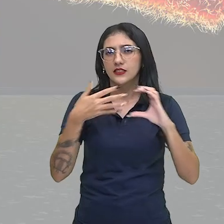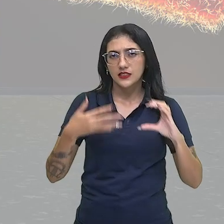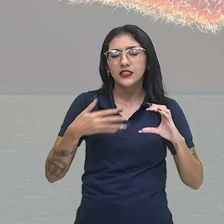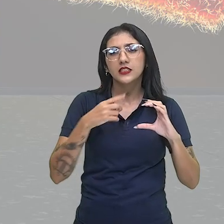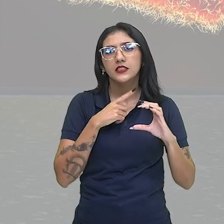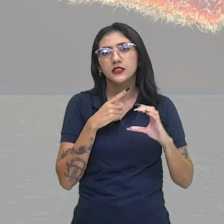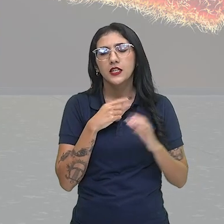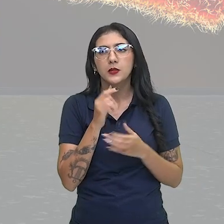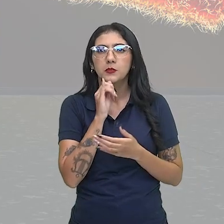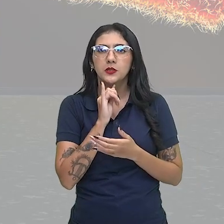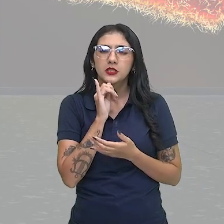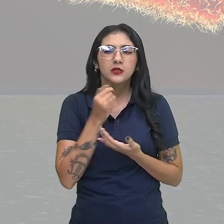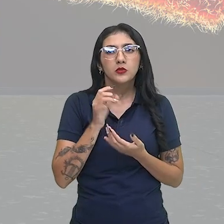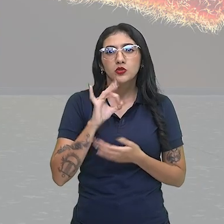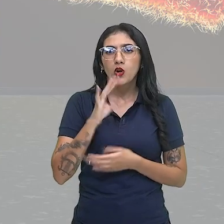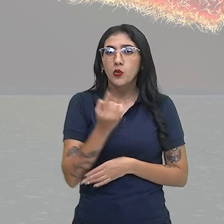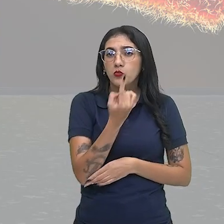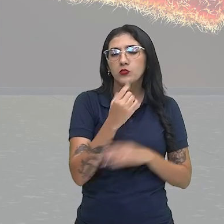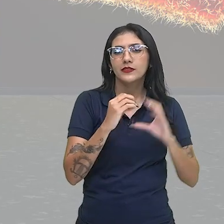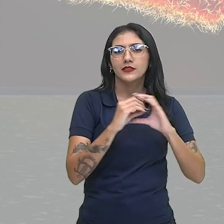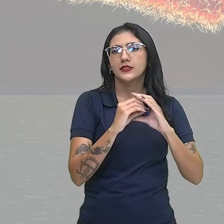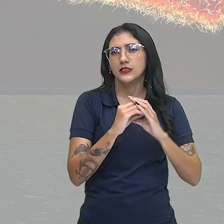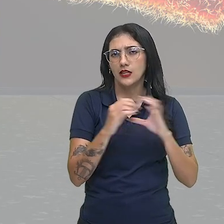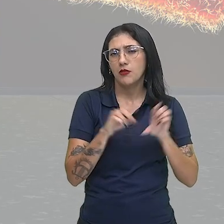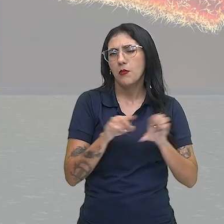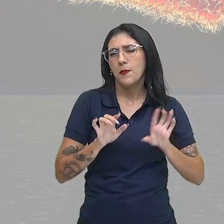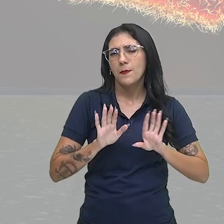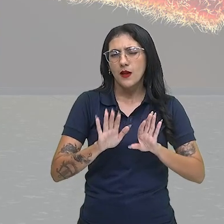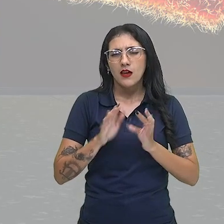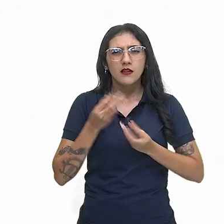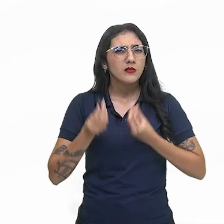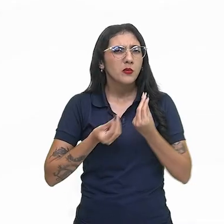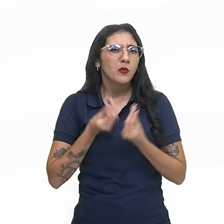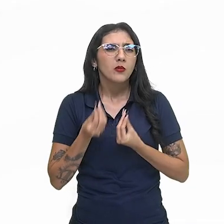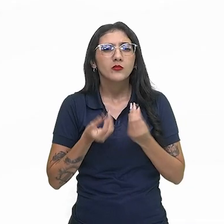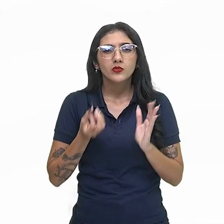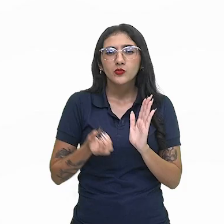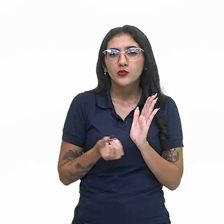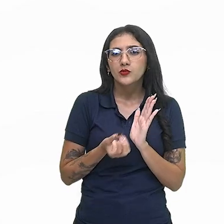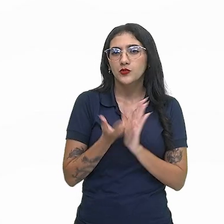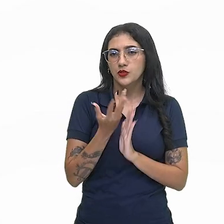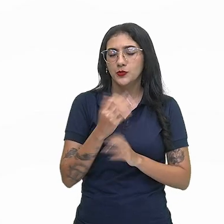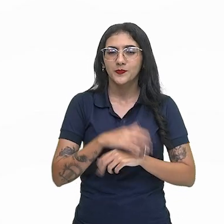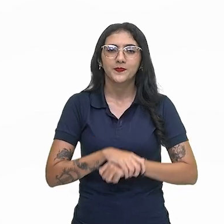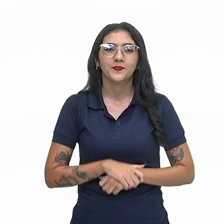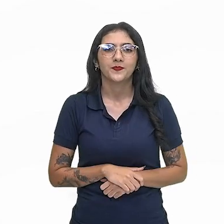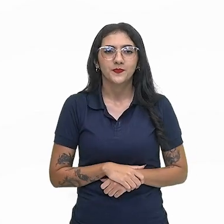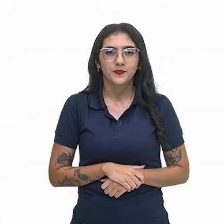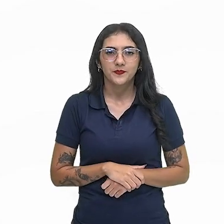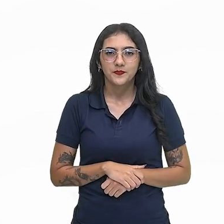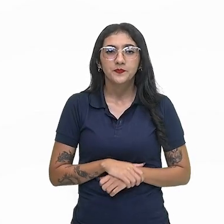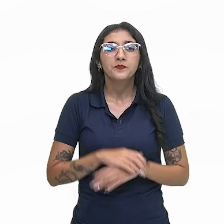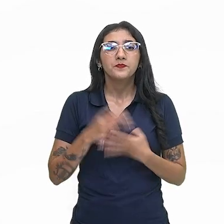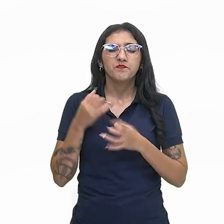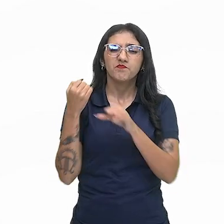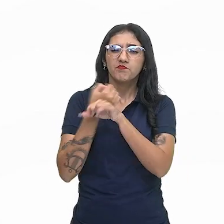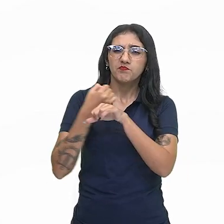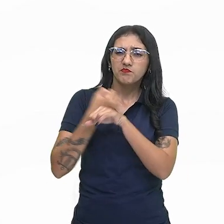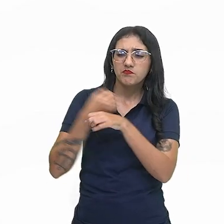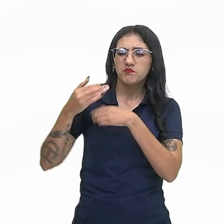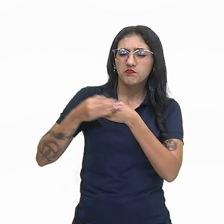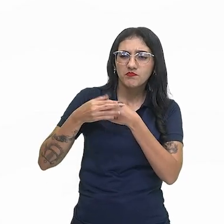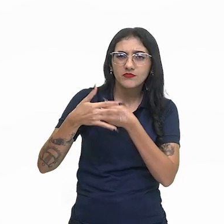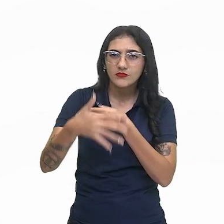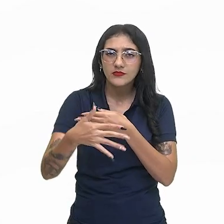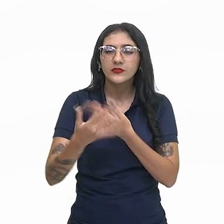uma única célula, como é que ele surgiu? Percebam vocês que durante muito tempo o ser humano ele só explicava